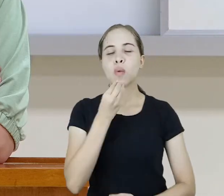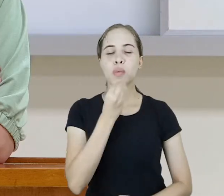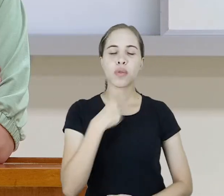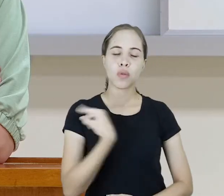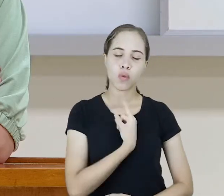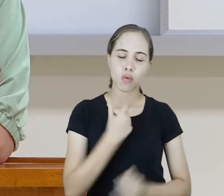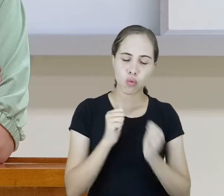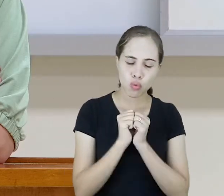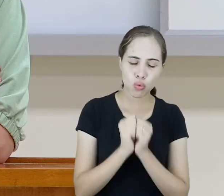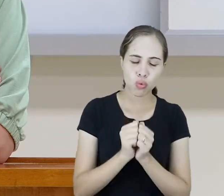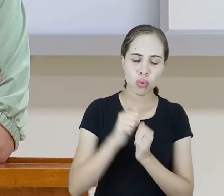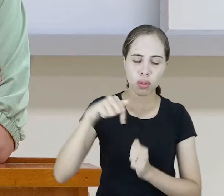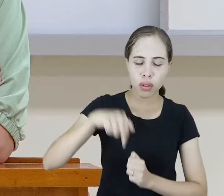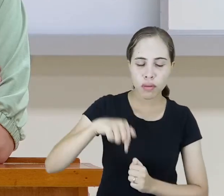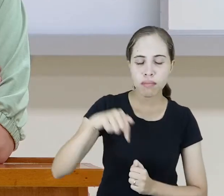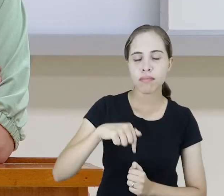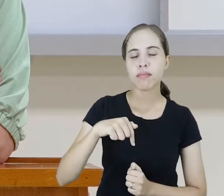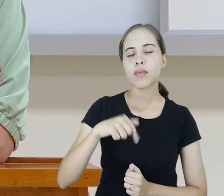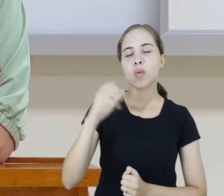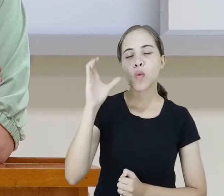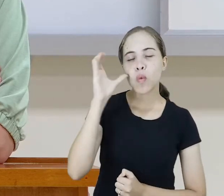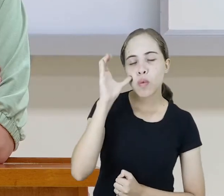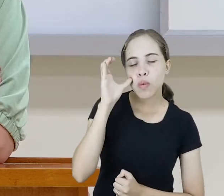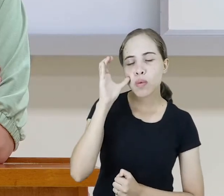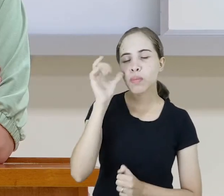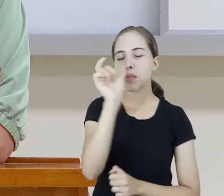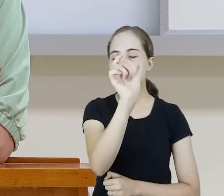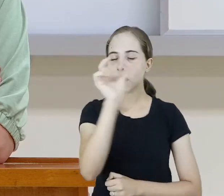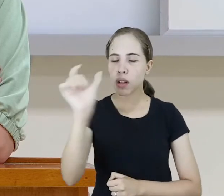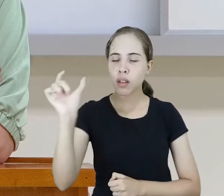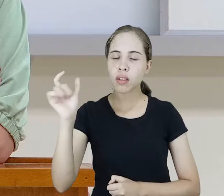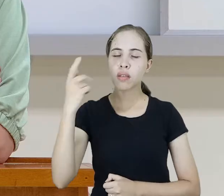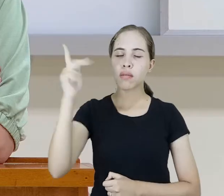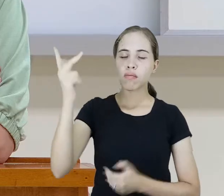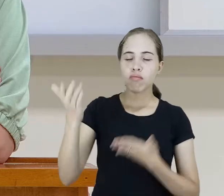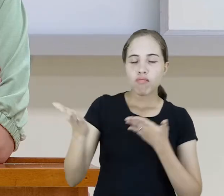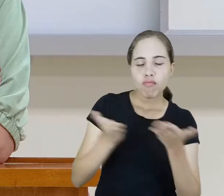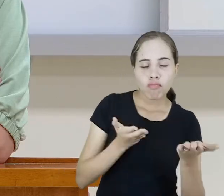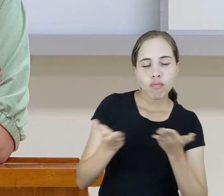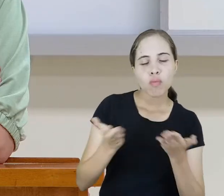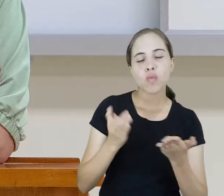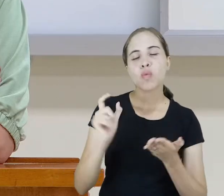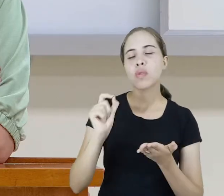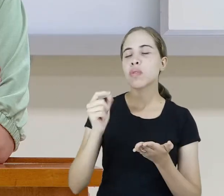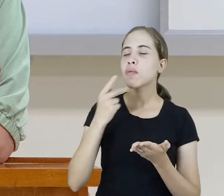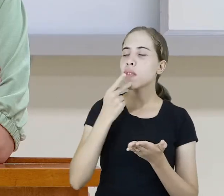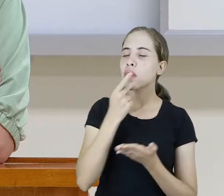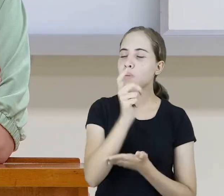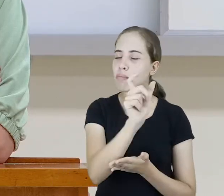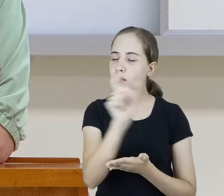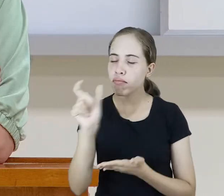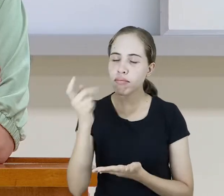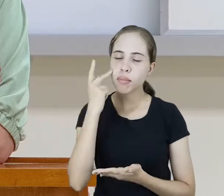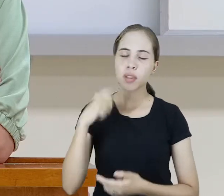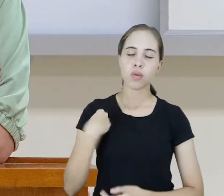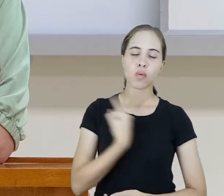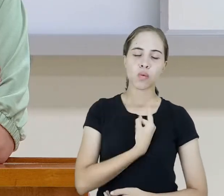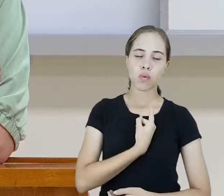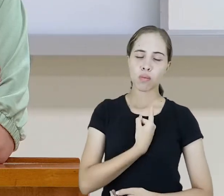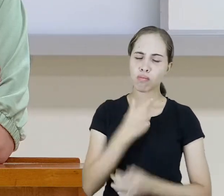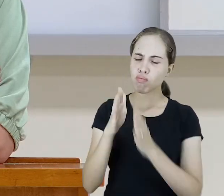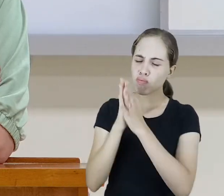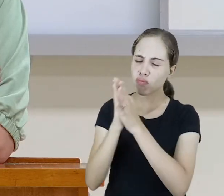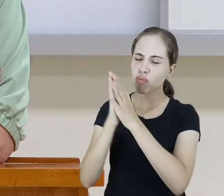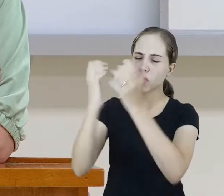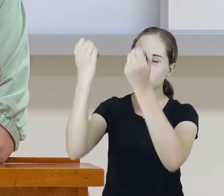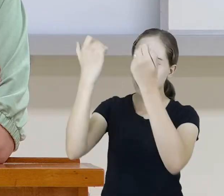aqui juntos para poder ouvir as palavras dos seus servos que vieram aqui falar conosco. Por favor, nos